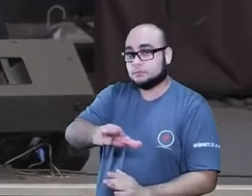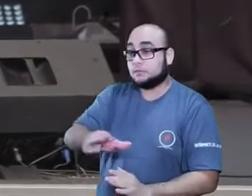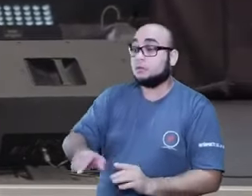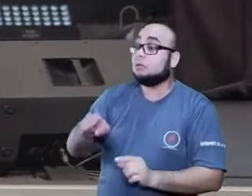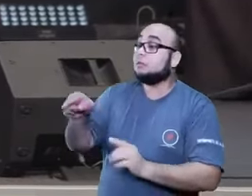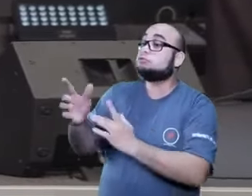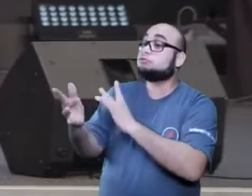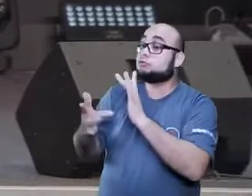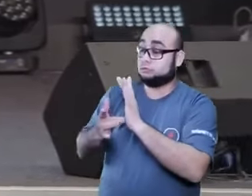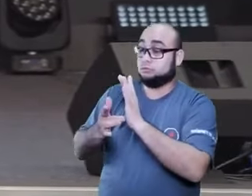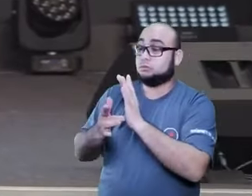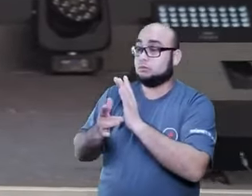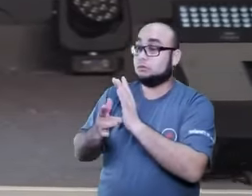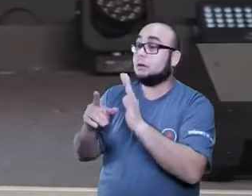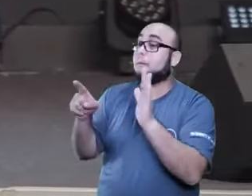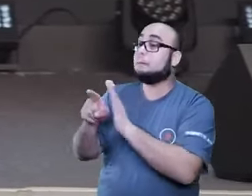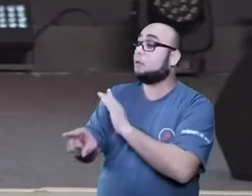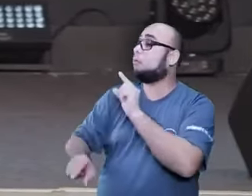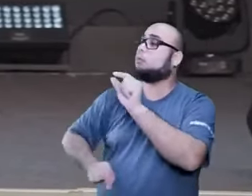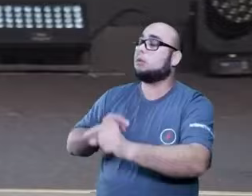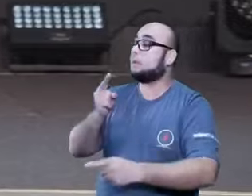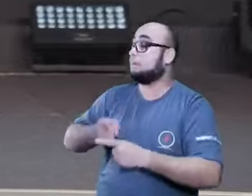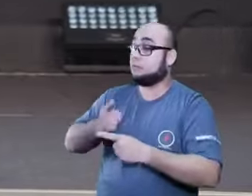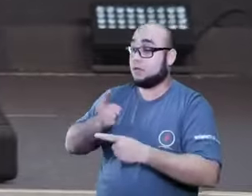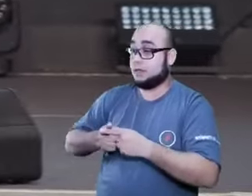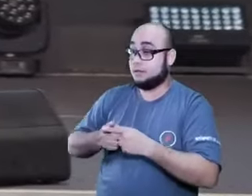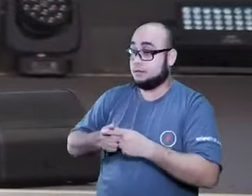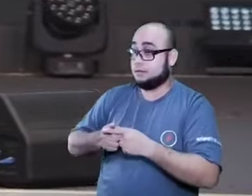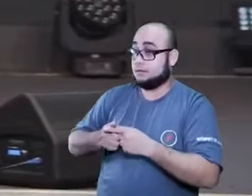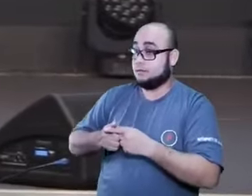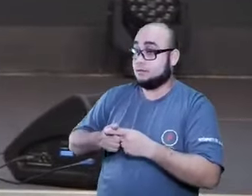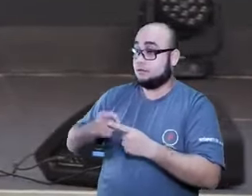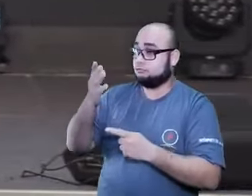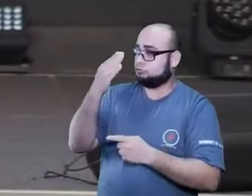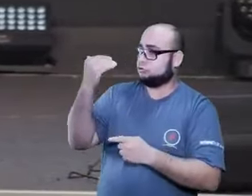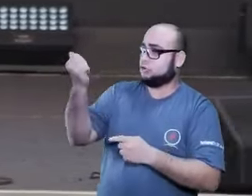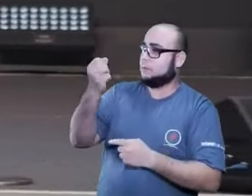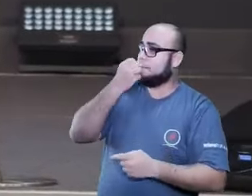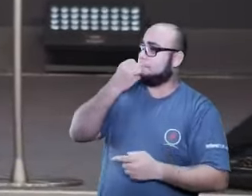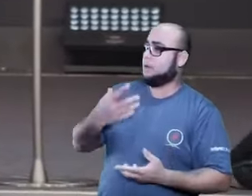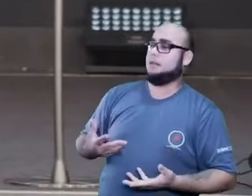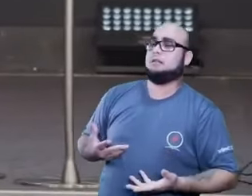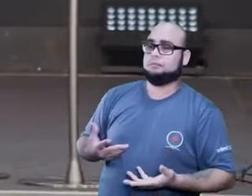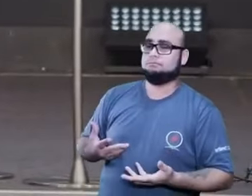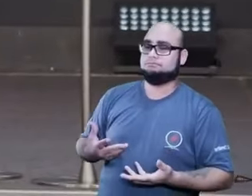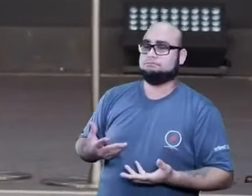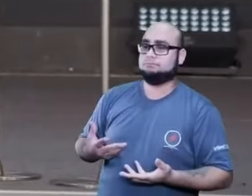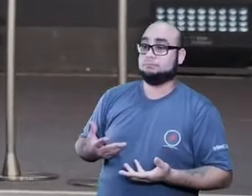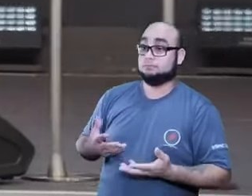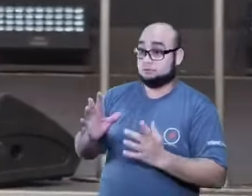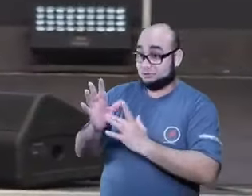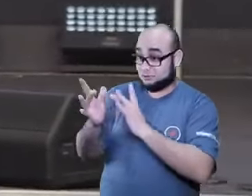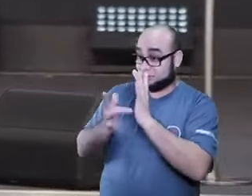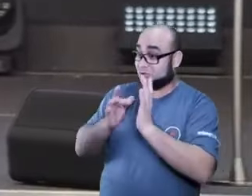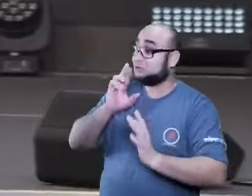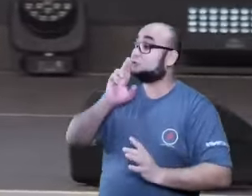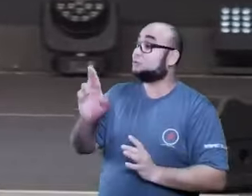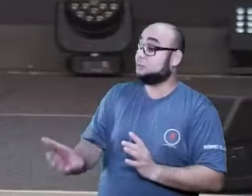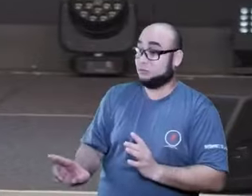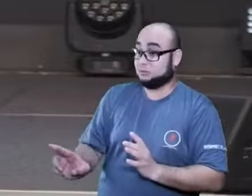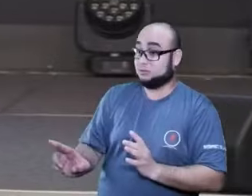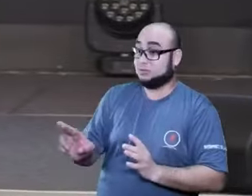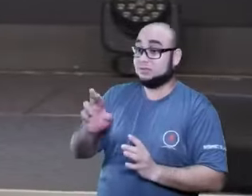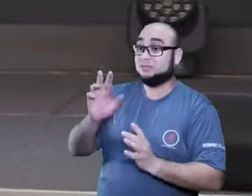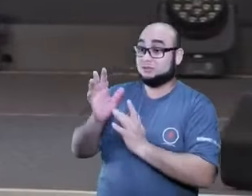vai dizer a ele: por que me chamas bom? Jesus não responde imediatamente o propósito da sua vinda, que